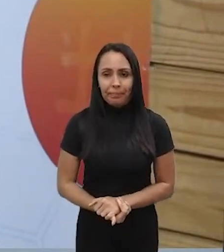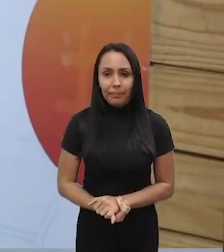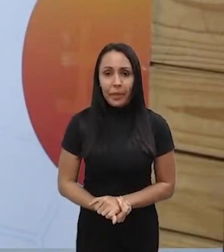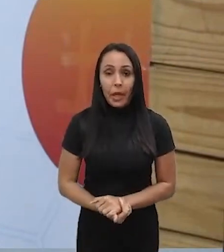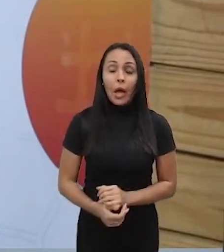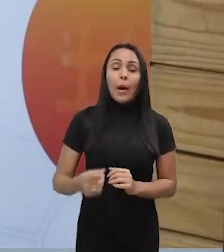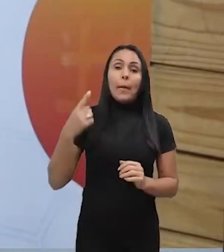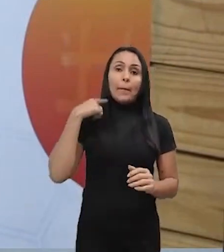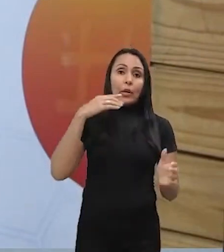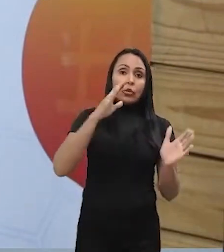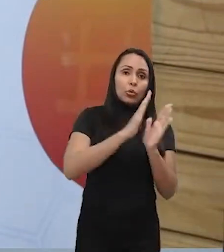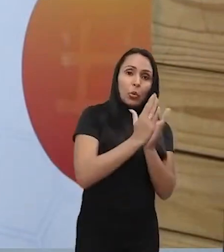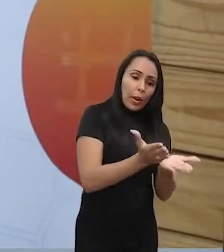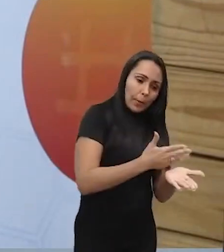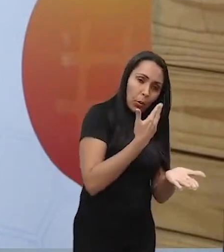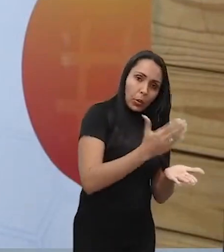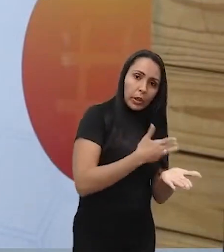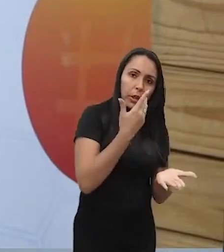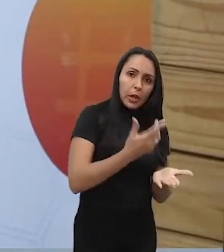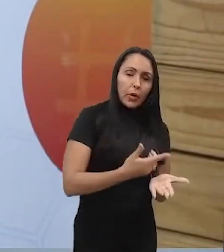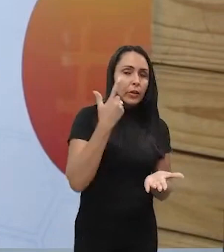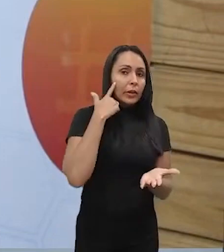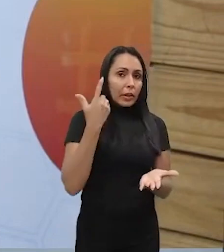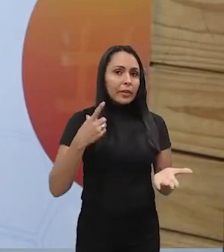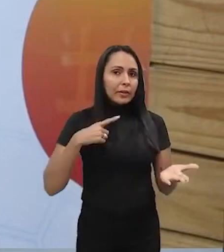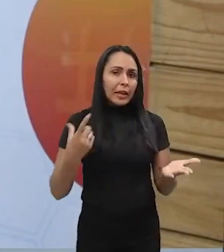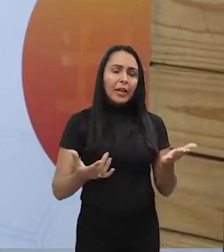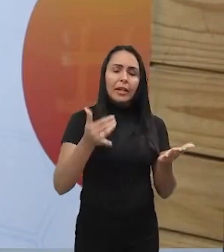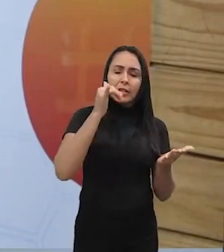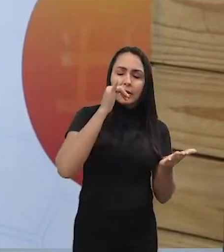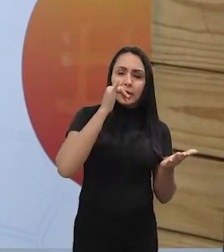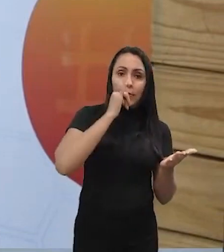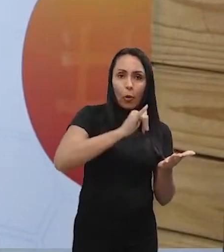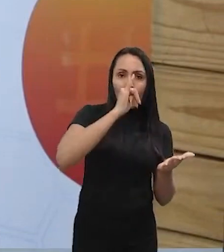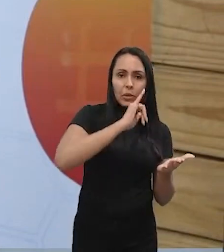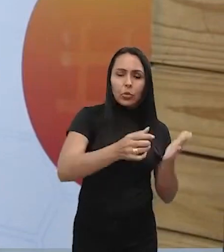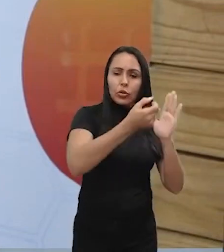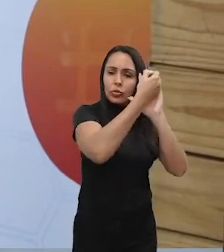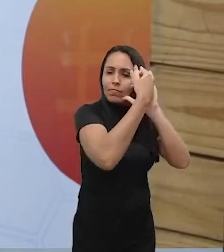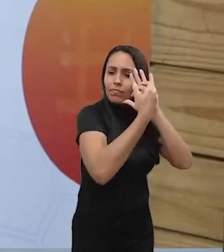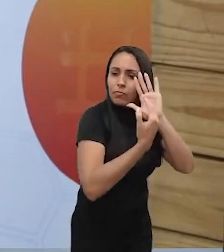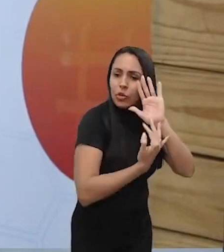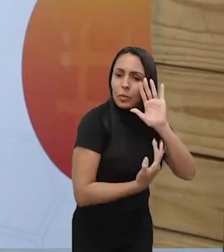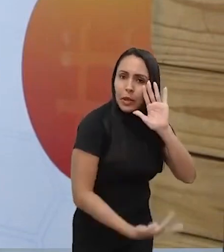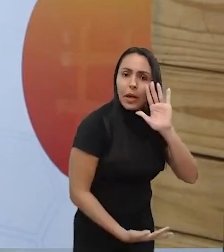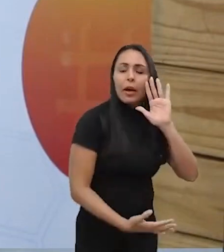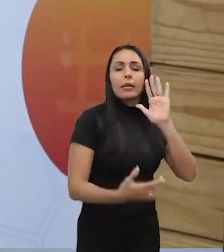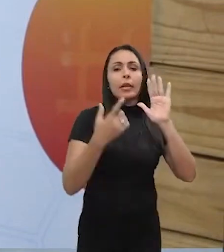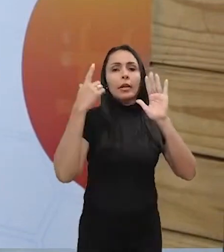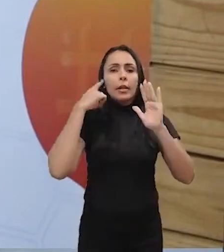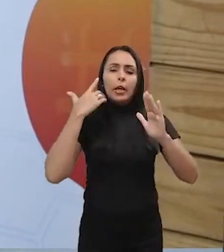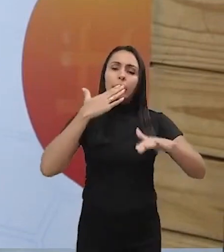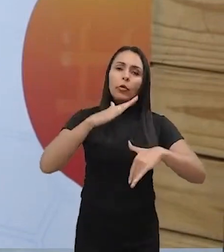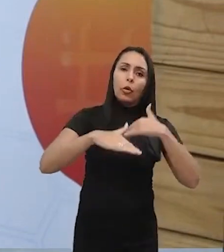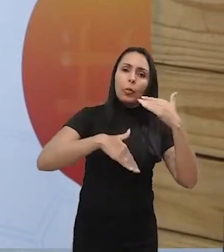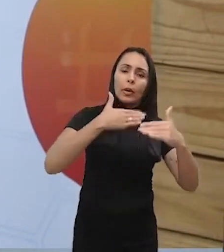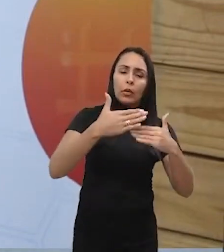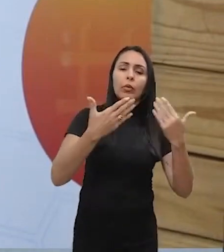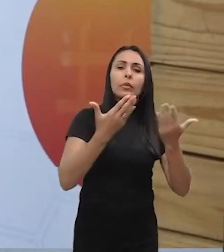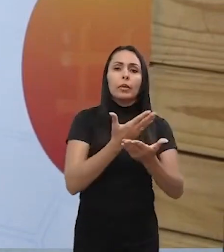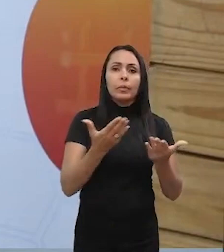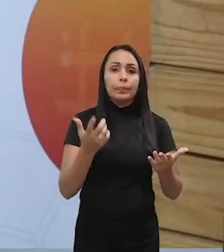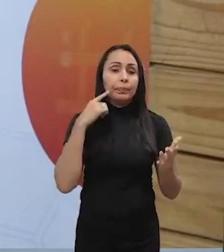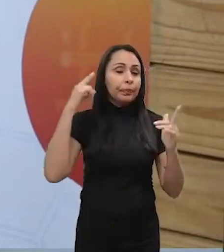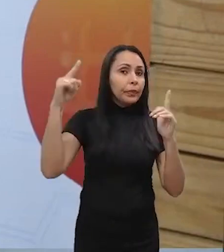nosso e-book, você vai ver que todas essas informações são destrinchadas de forma gradual, lógica